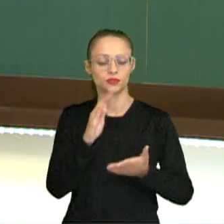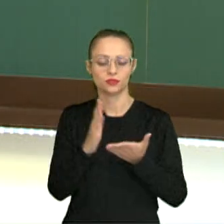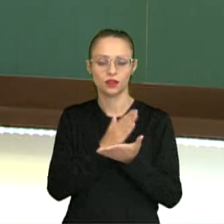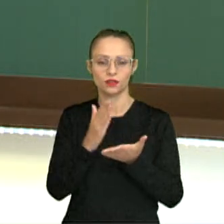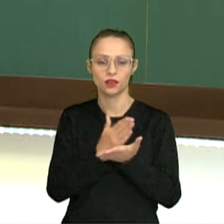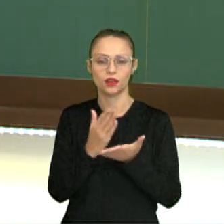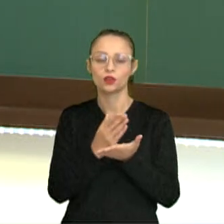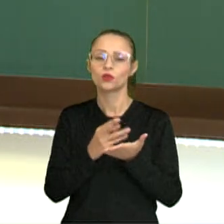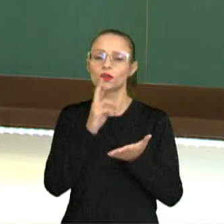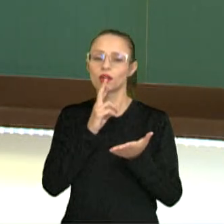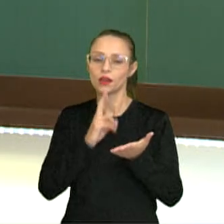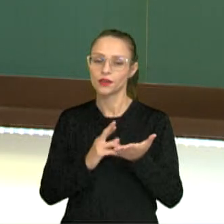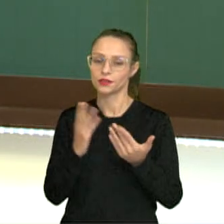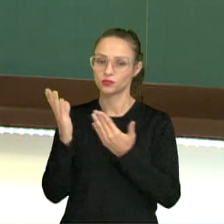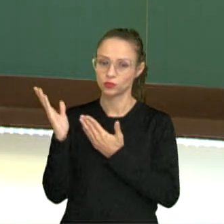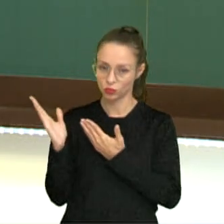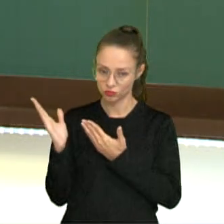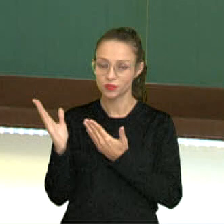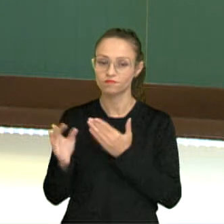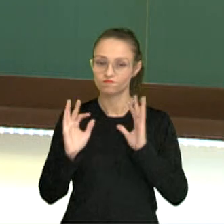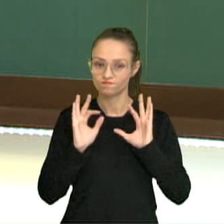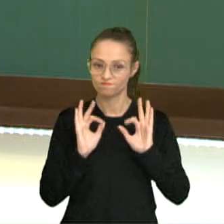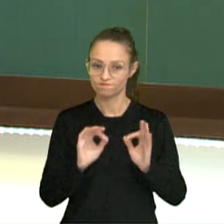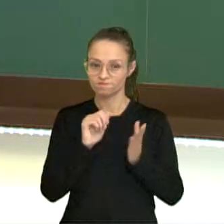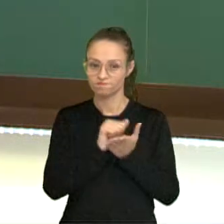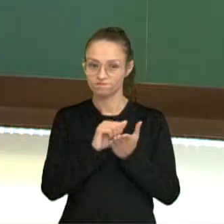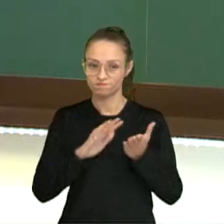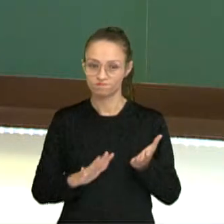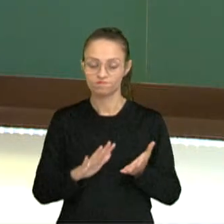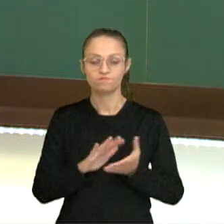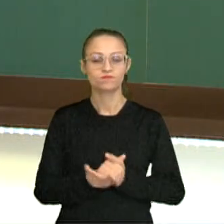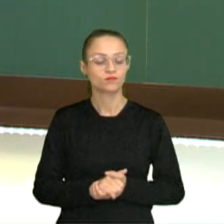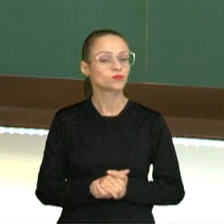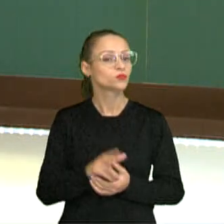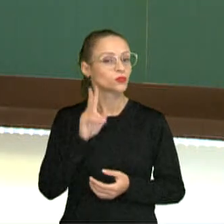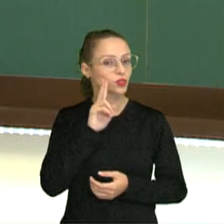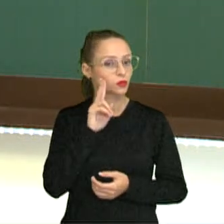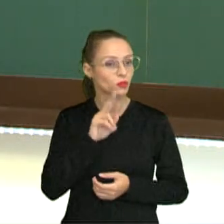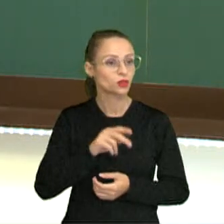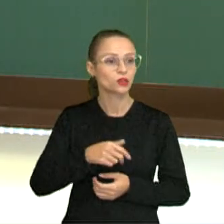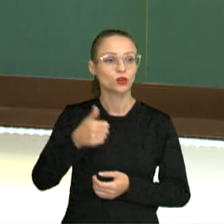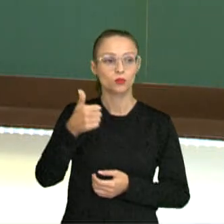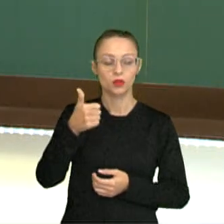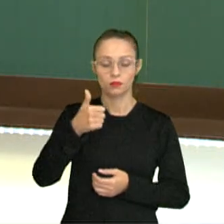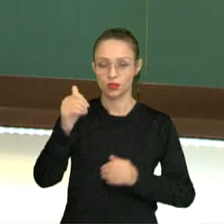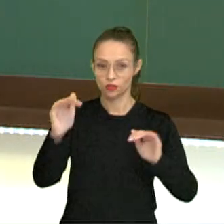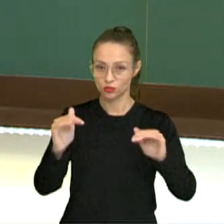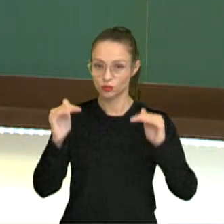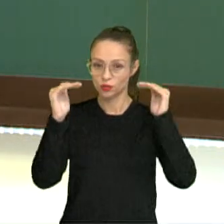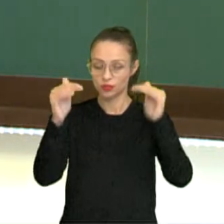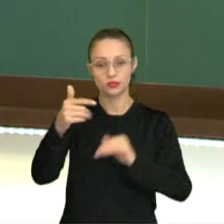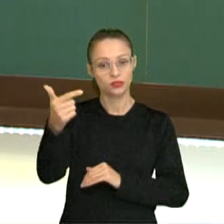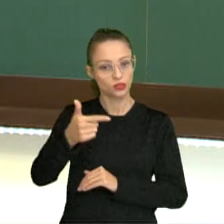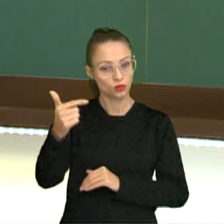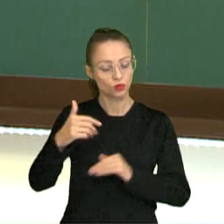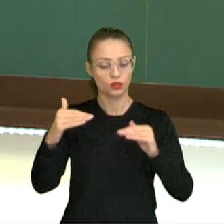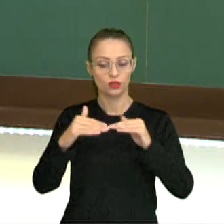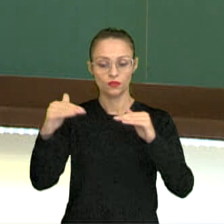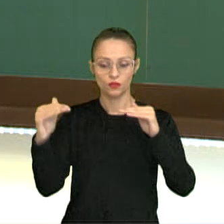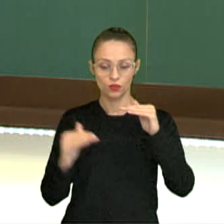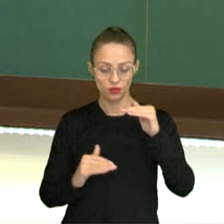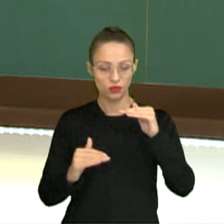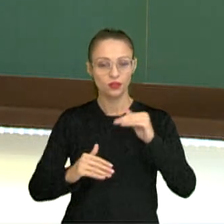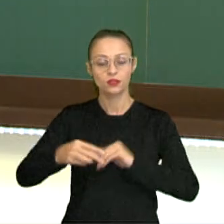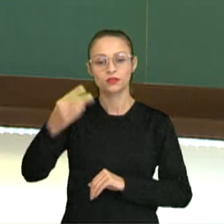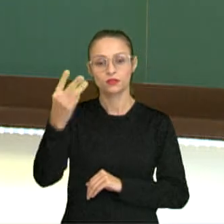e preencham aí os espaços vazios. Lembrando, o primeiro é de superioridade, o segundo de